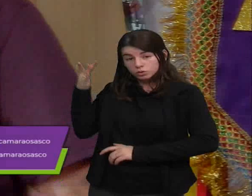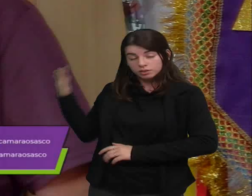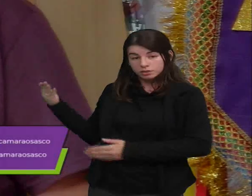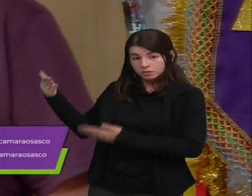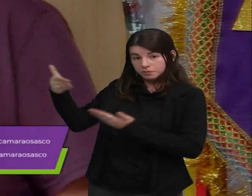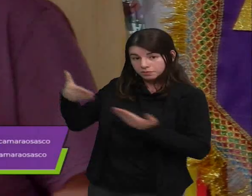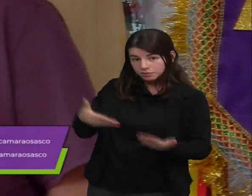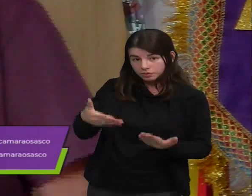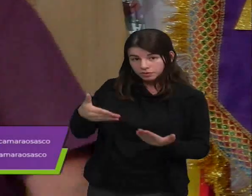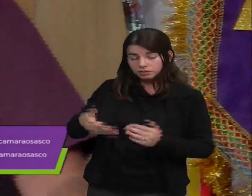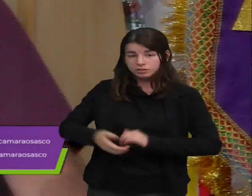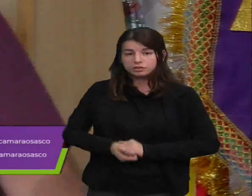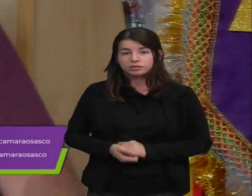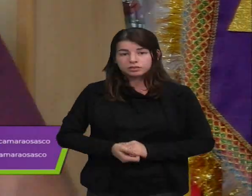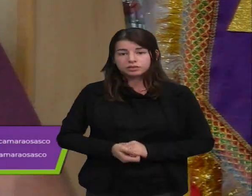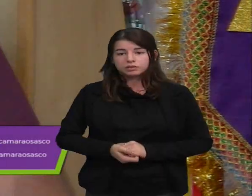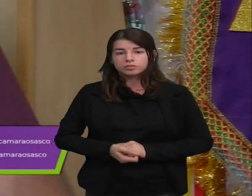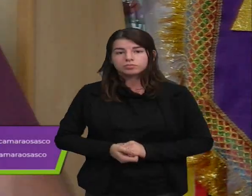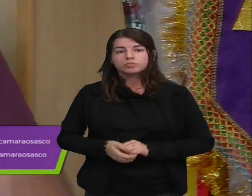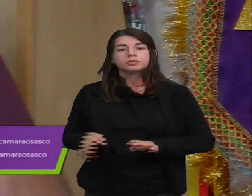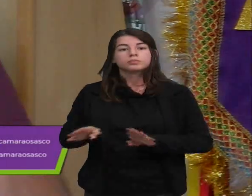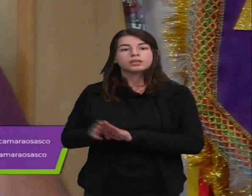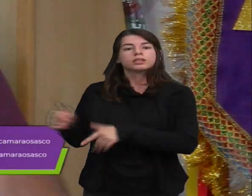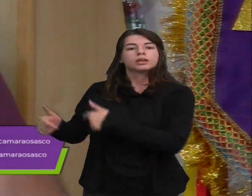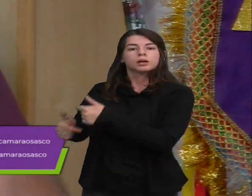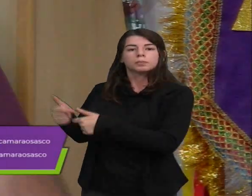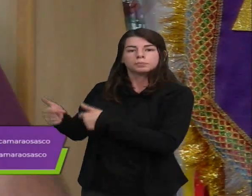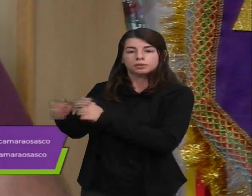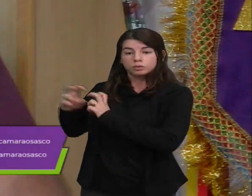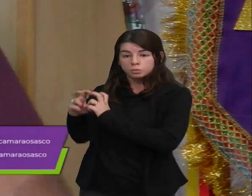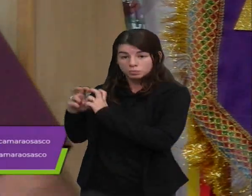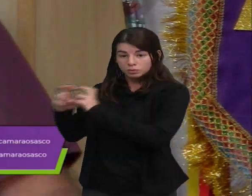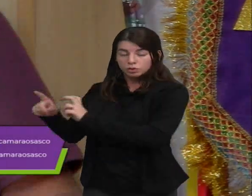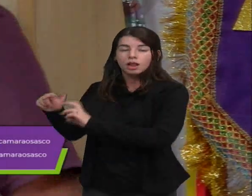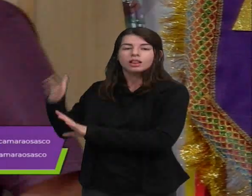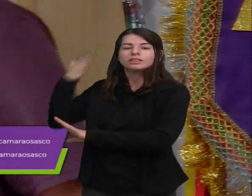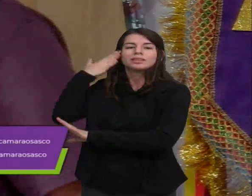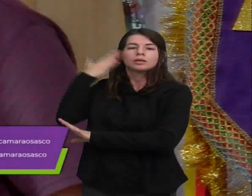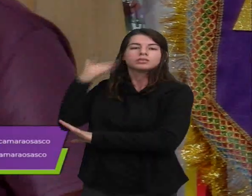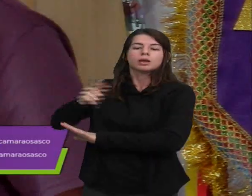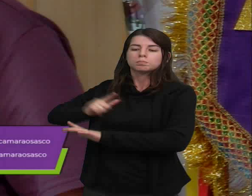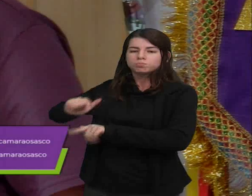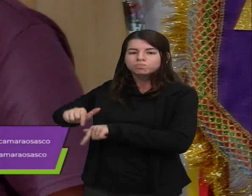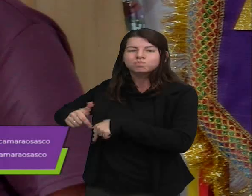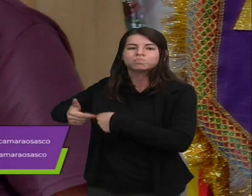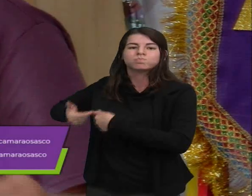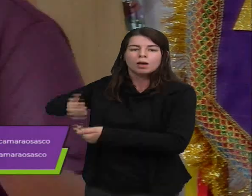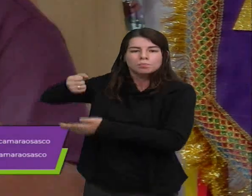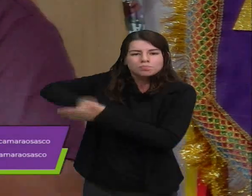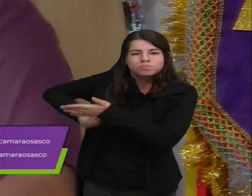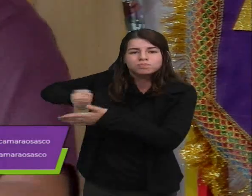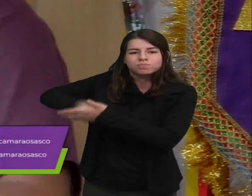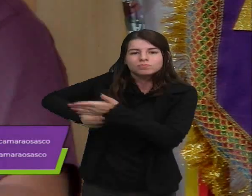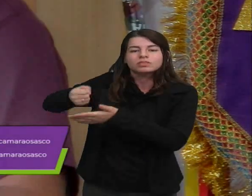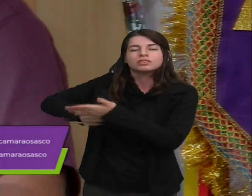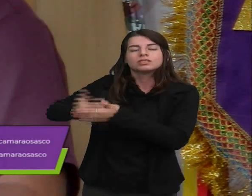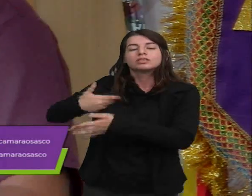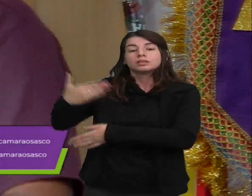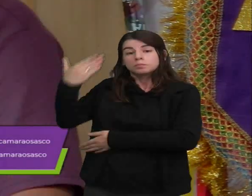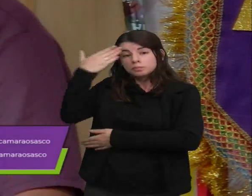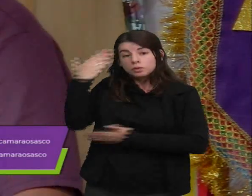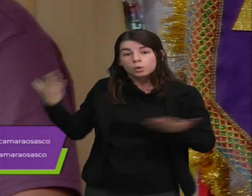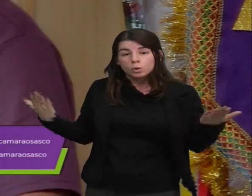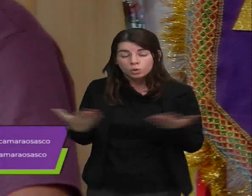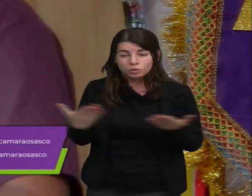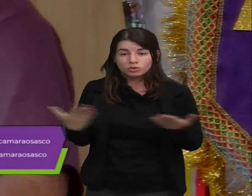Narciso companheiro do metrô nós estamos fazendo uma grande luta e sem dúvida essa frente aqui ela se